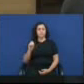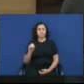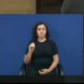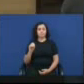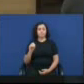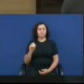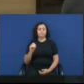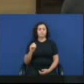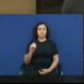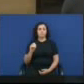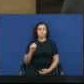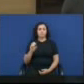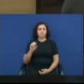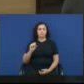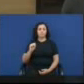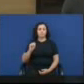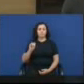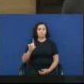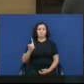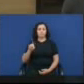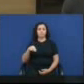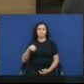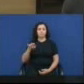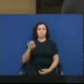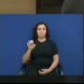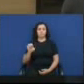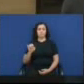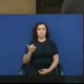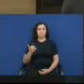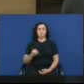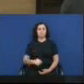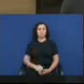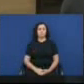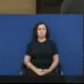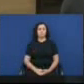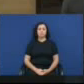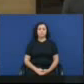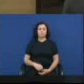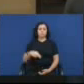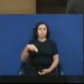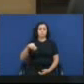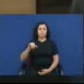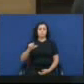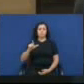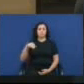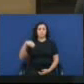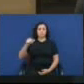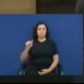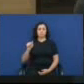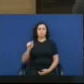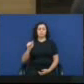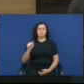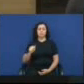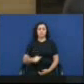Pacheco, Sidney Pereira Gardino, Wilma Aparecida